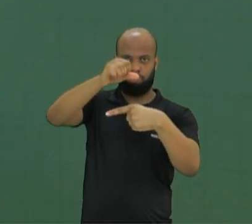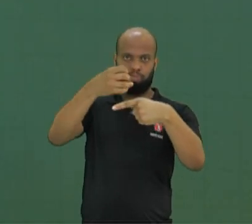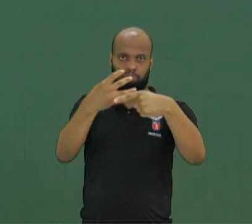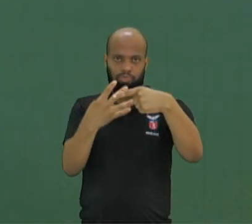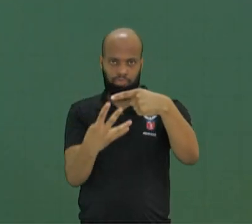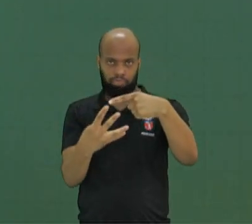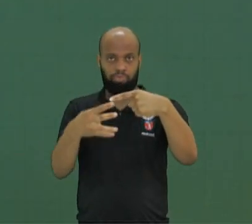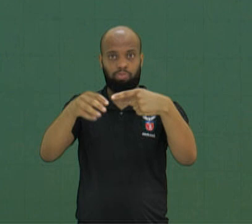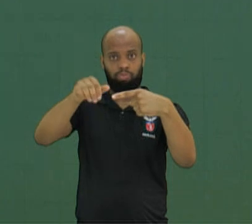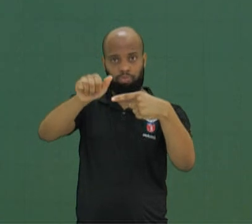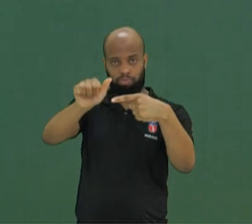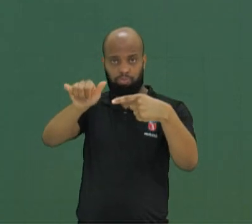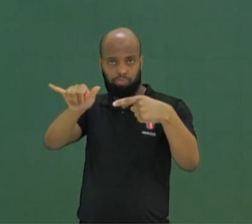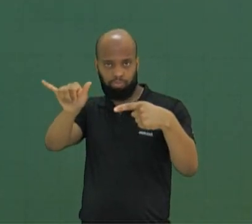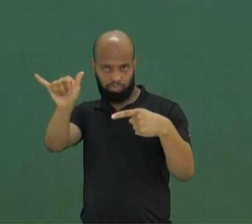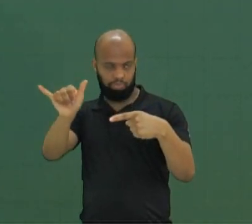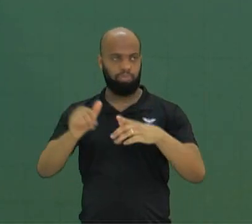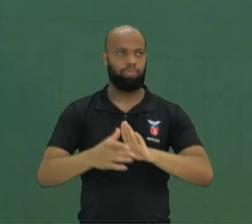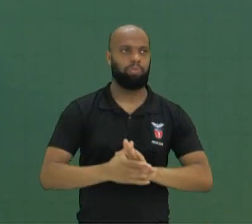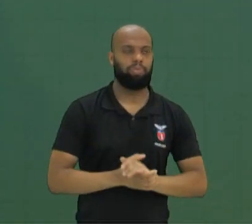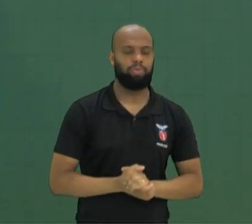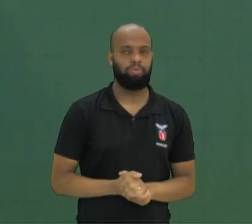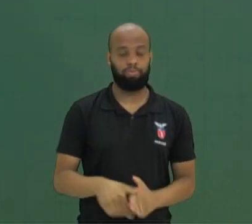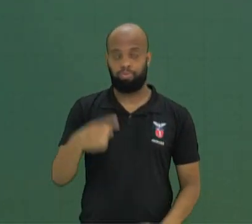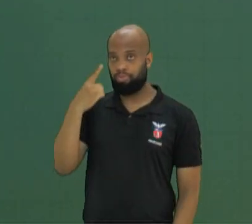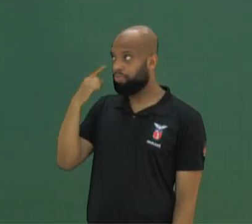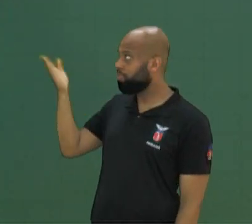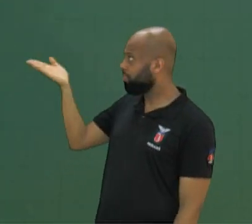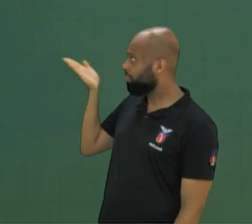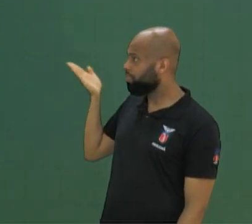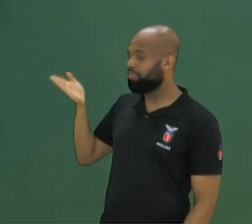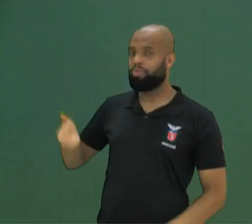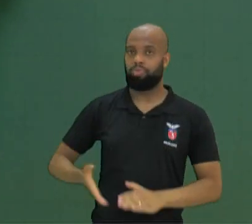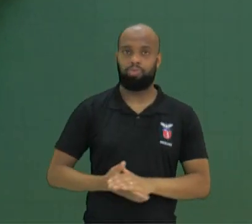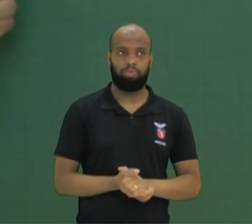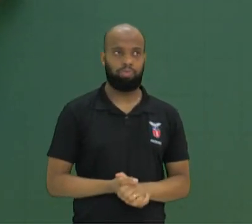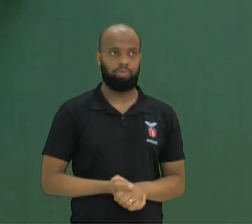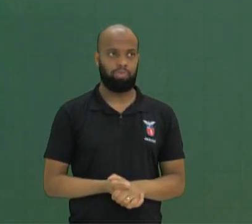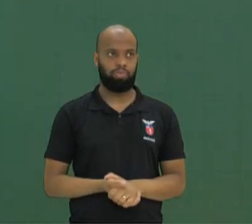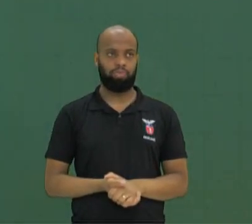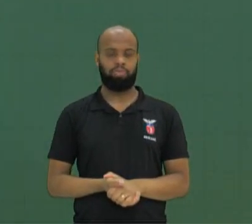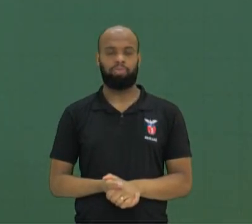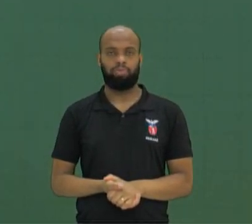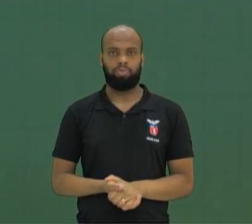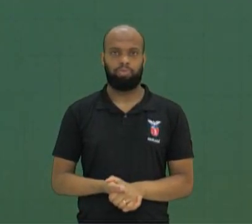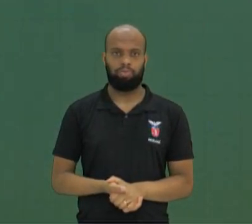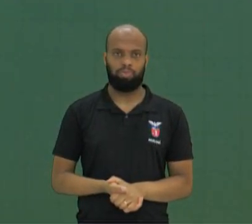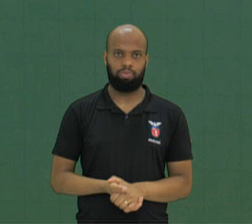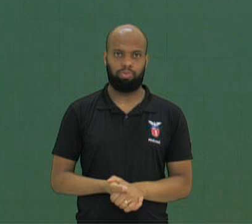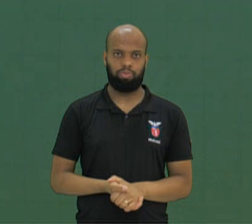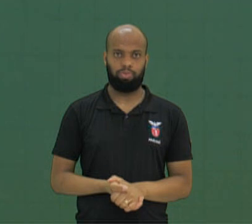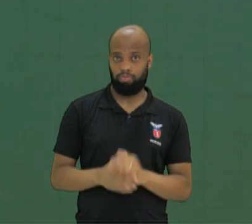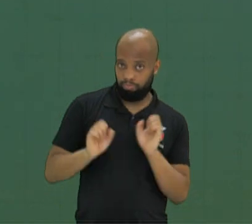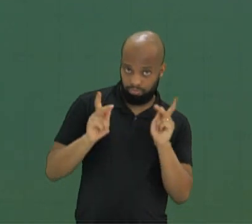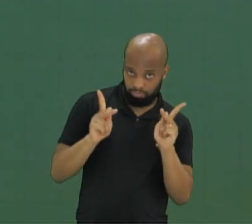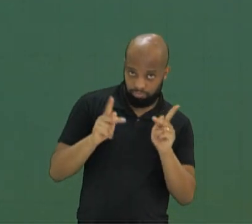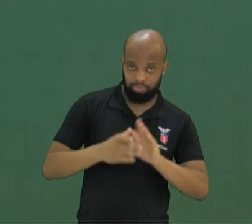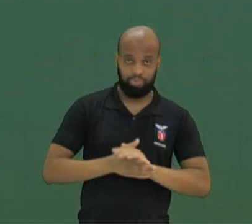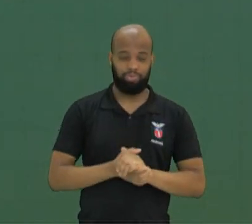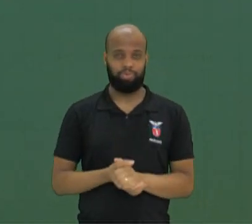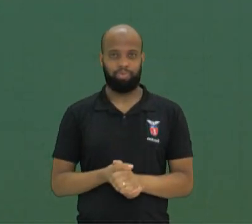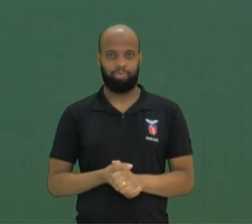E 8 dividido por 2 é 4. Então vai ficar 9 quartos AY. Certo,